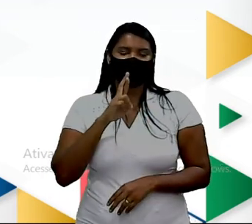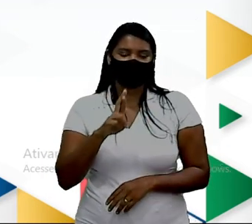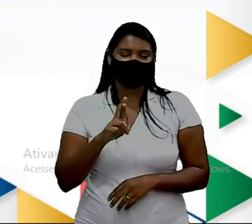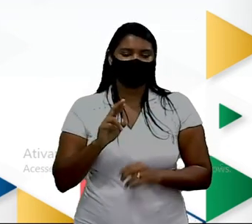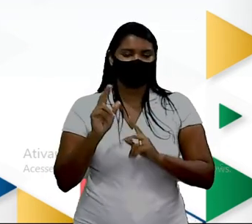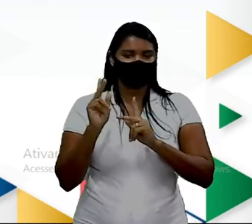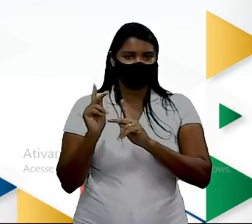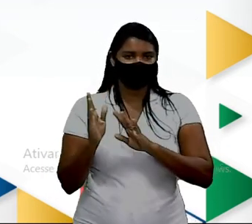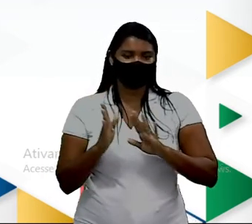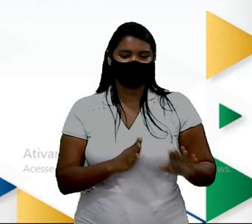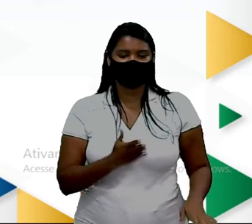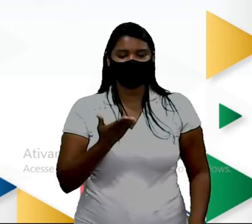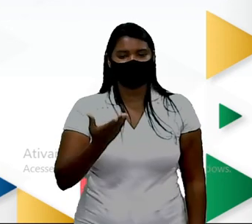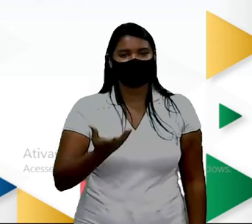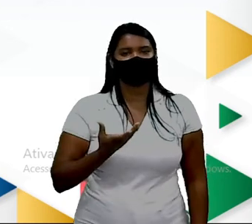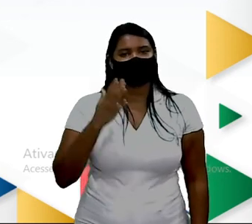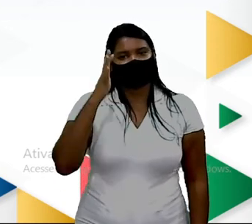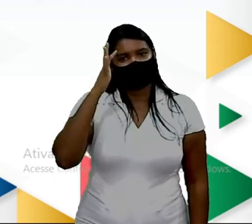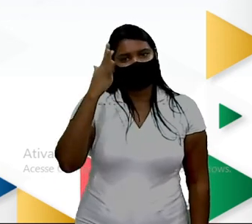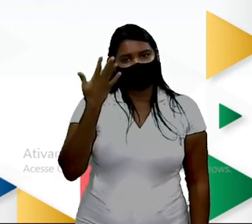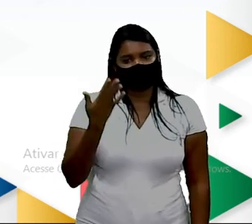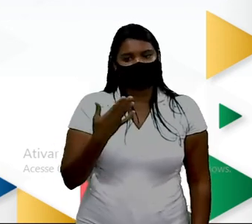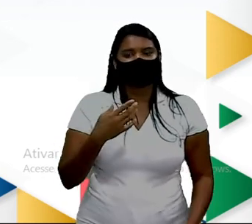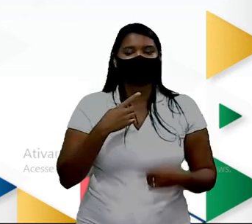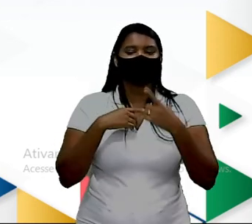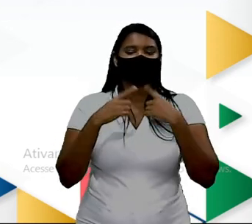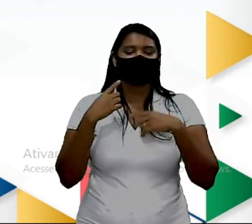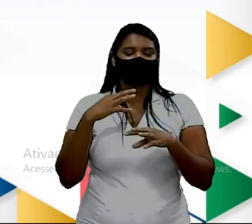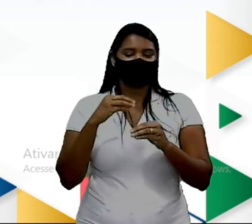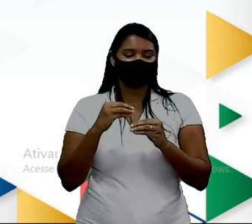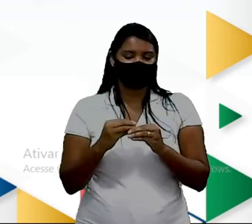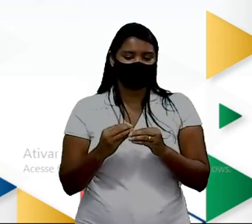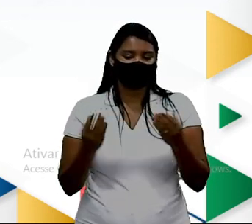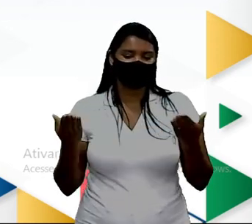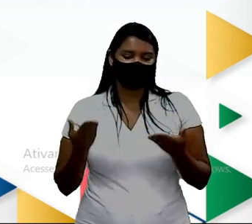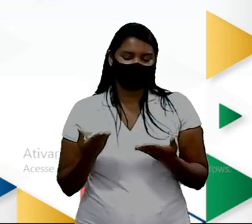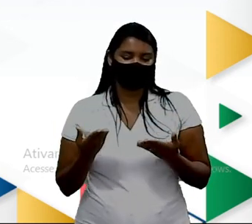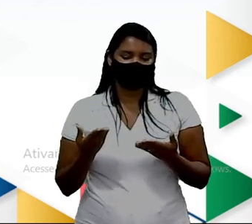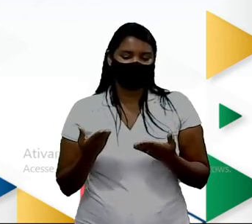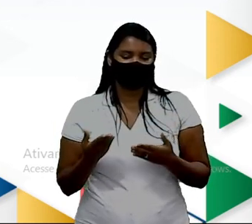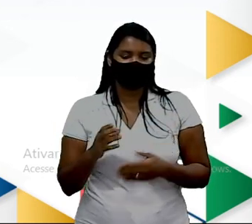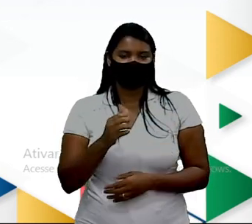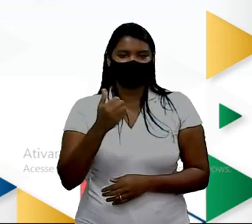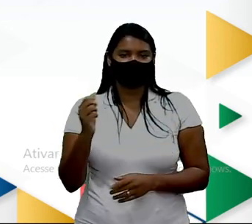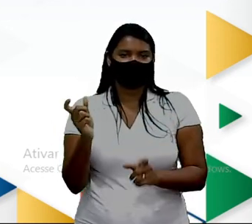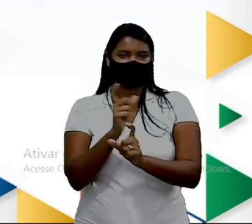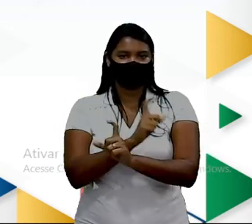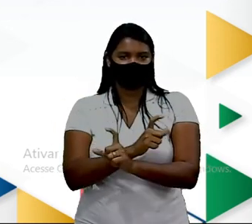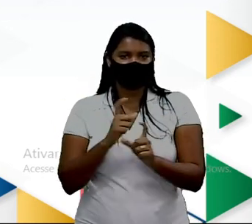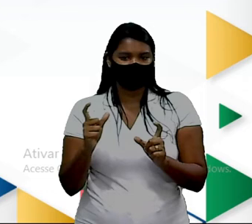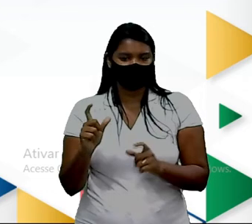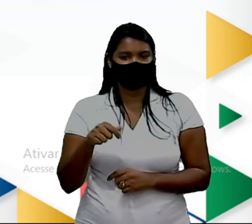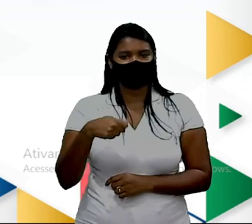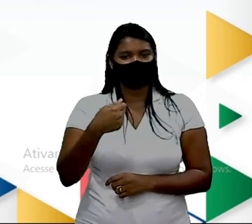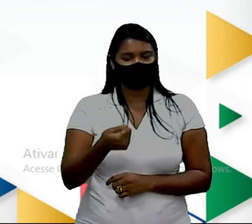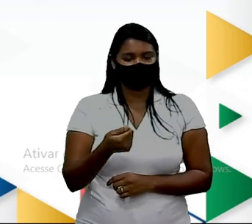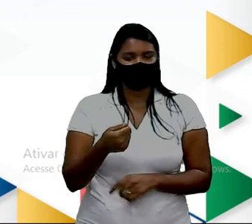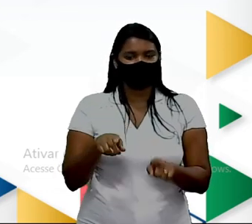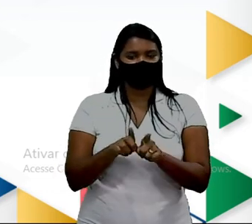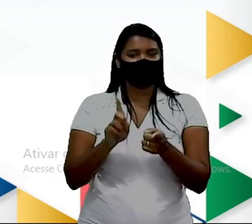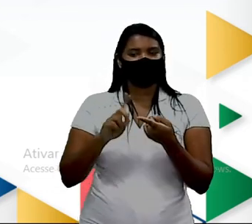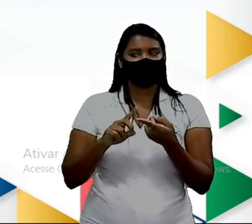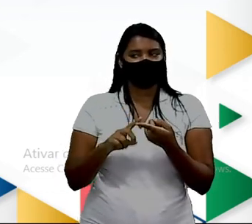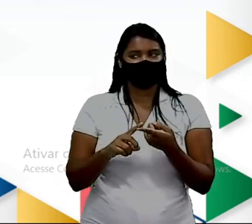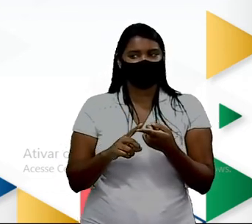tá? Agora, se você quiser resolver, fica à vontade. Passa o 100 para o outro lado, muda o sinal dele. Passa o 5 para o